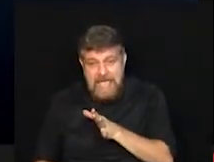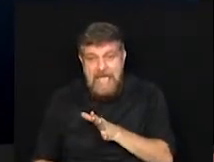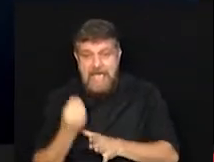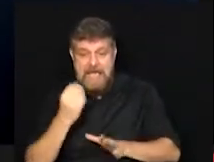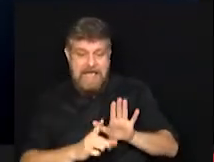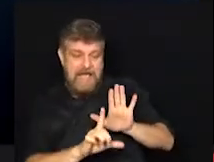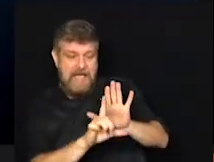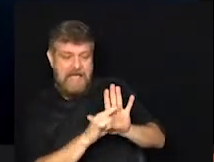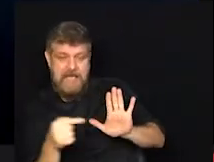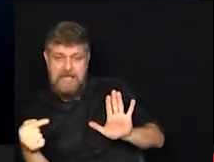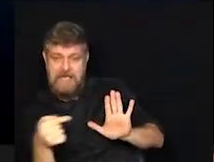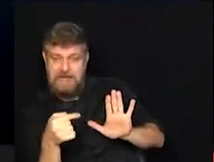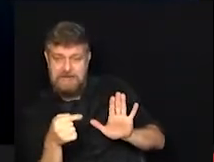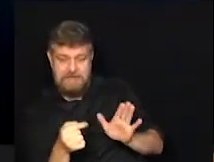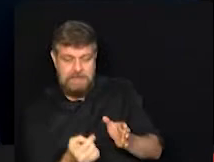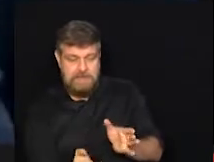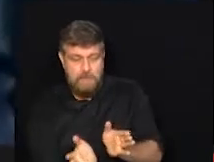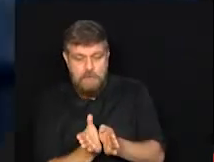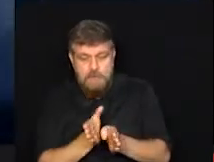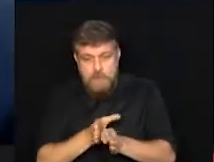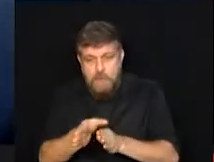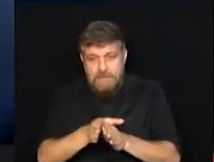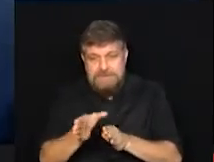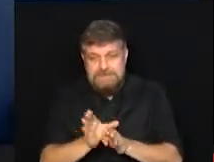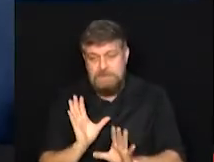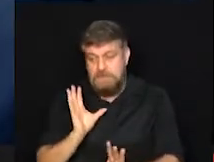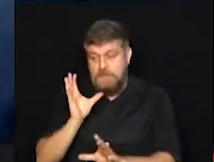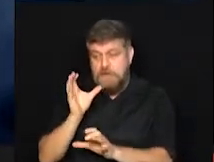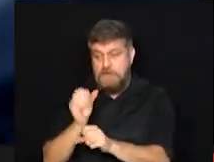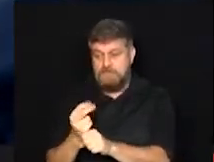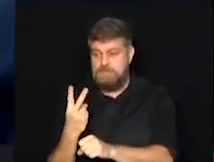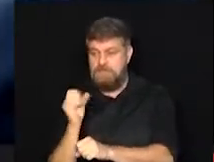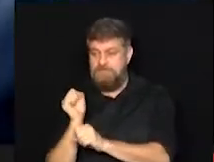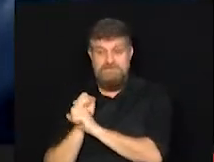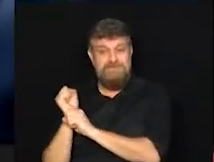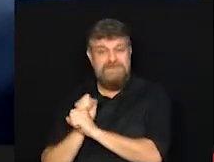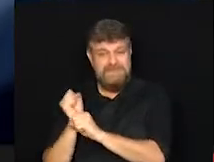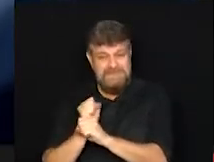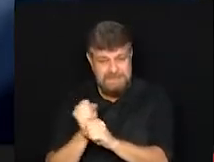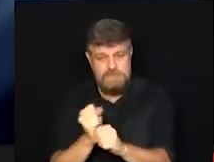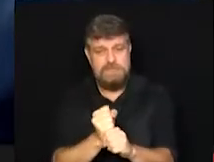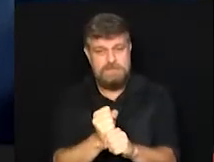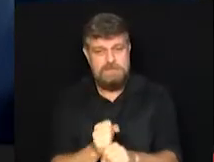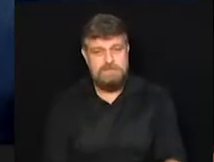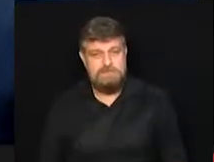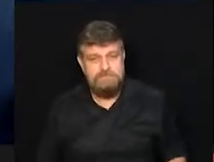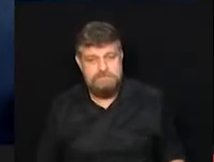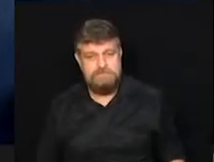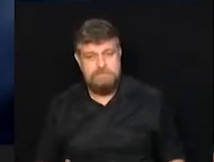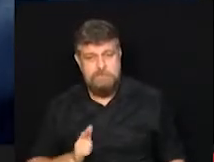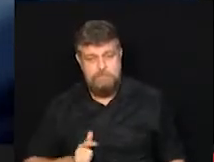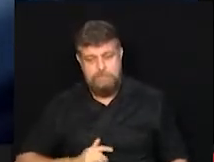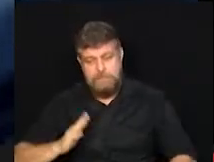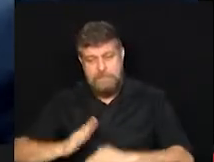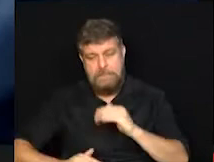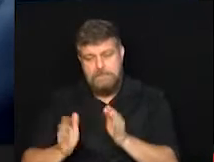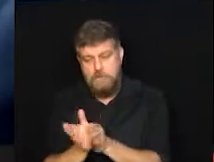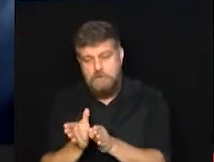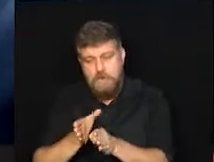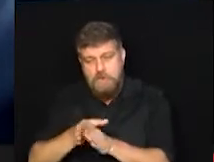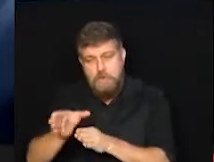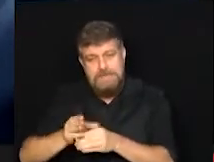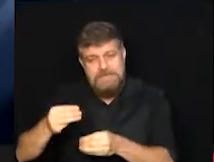Conselho, ela comemorou 20 anos, emancipação em todos os seus sentidos, e chegamos hoje com essa pauta